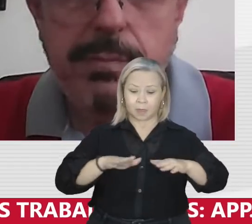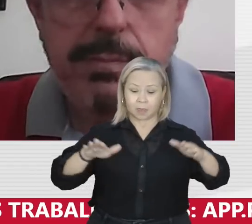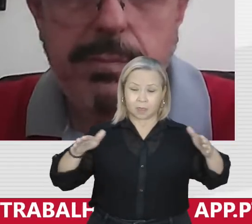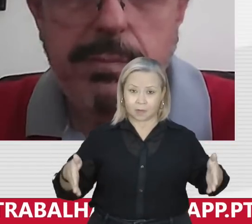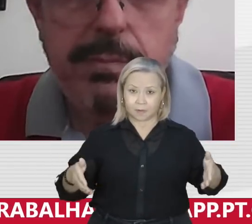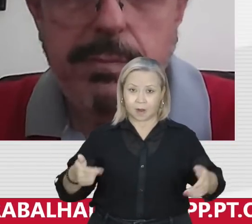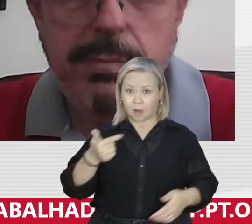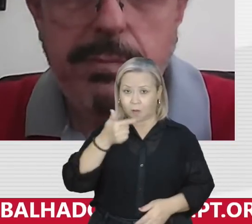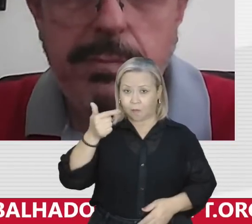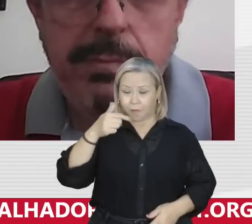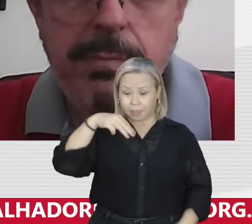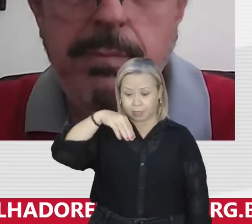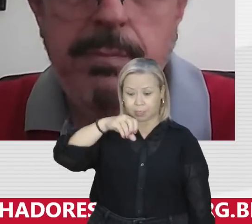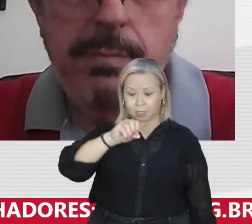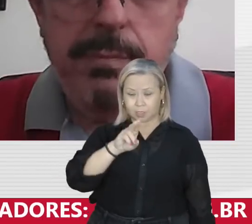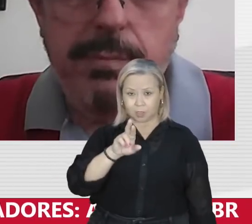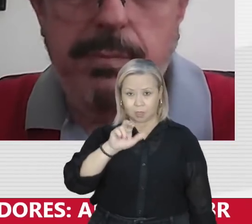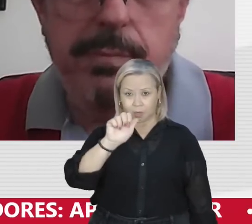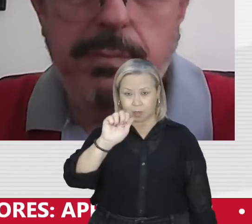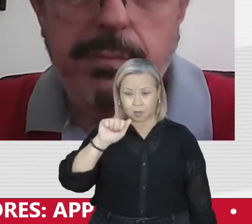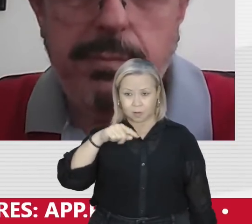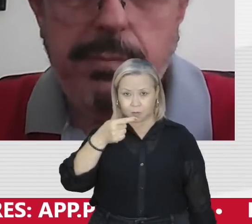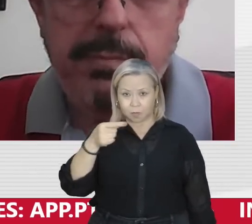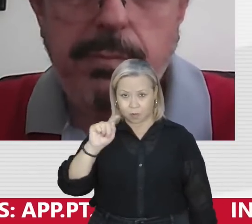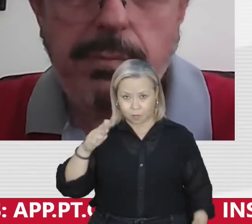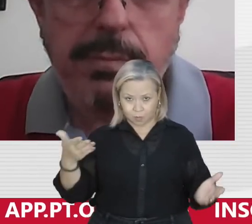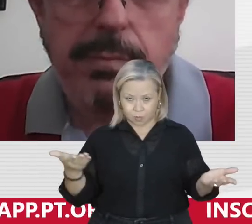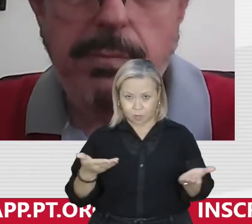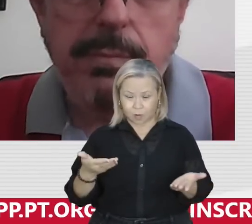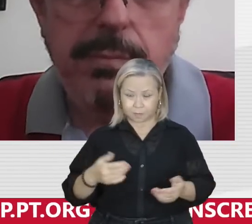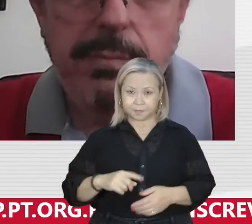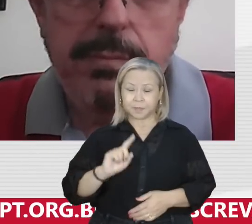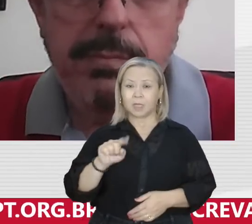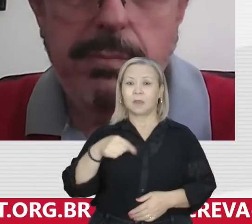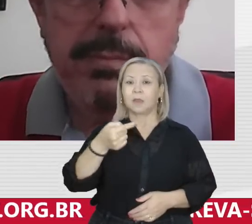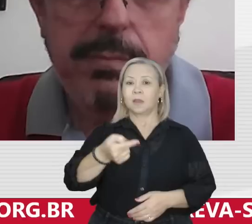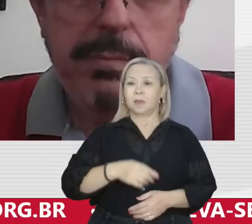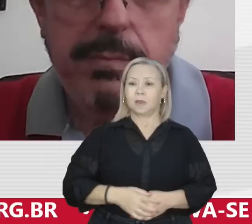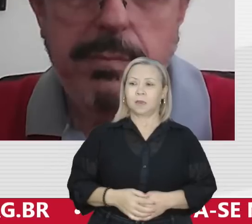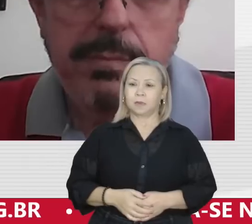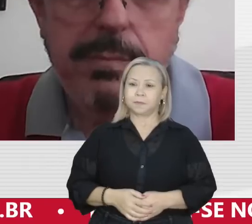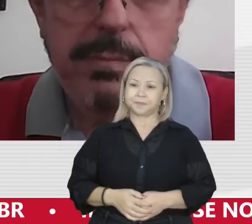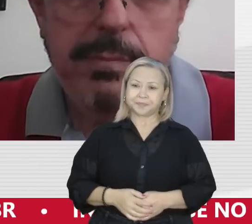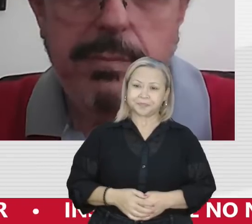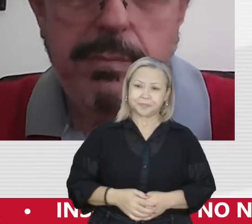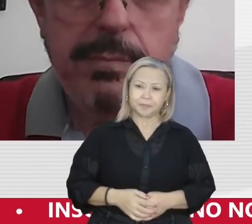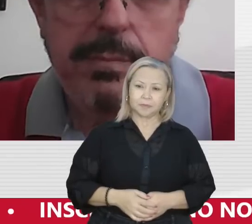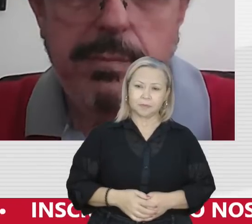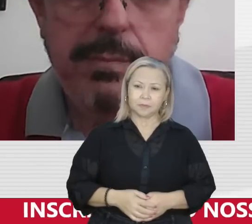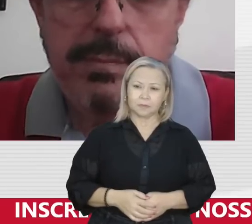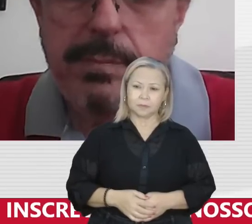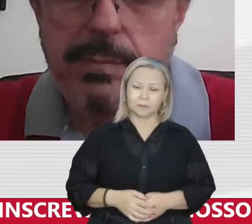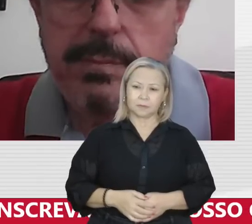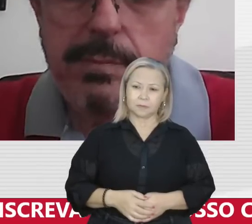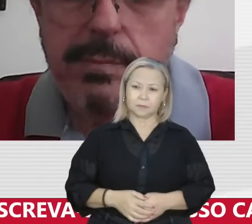vice Mourão, também o vice atual, né? Depois, eu não sei se